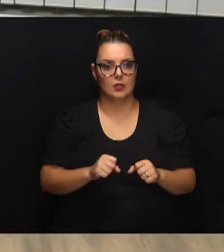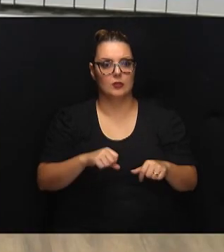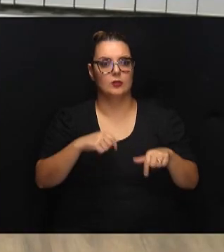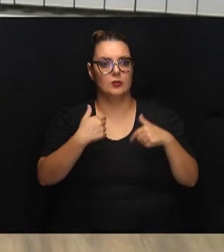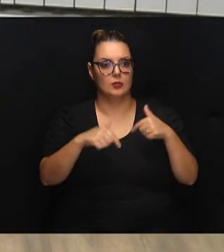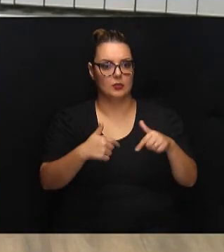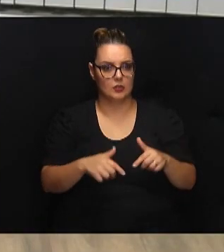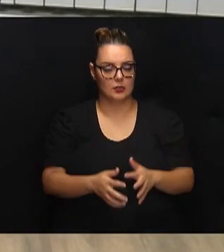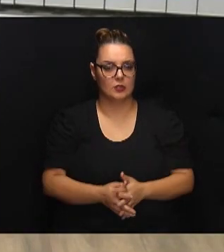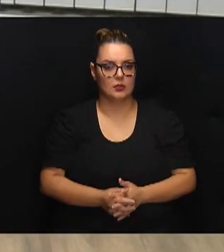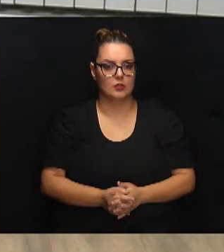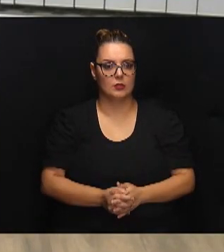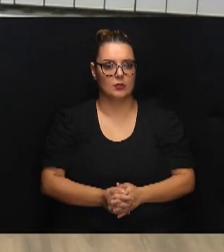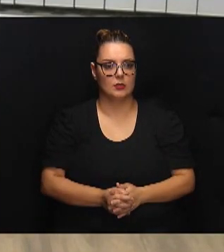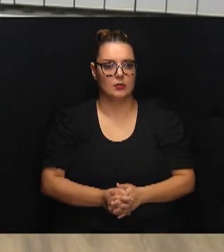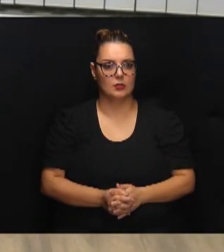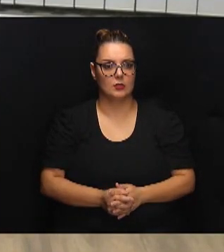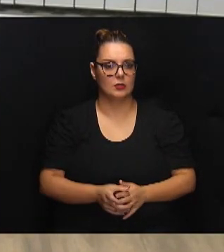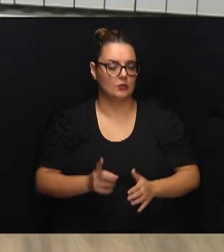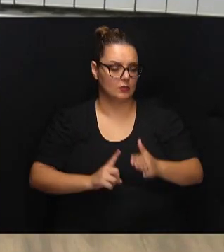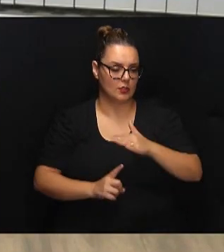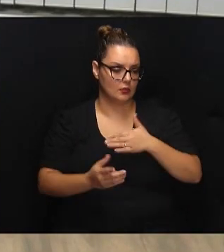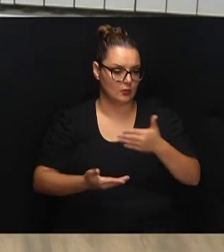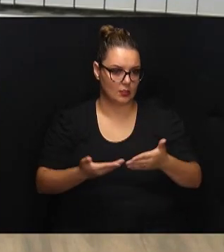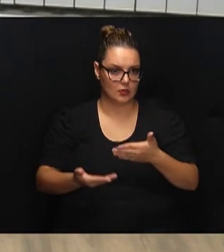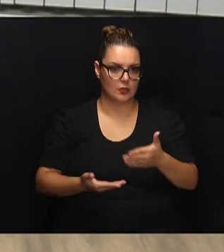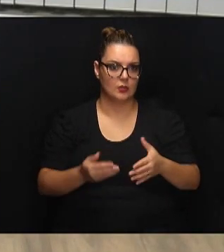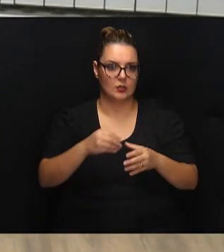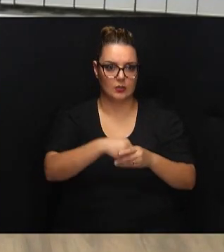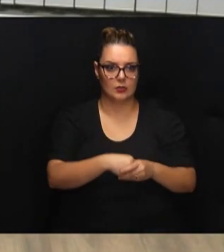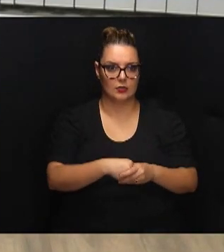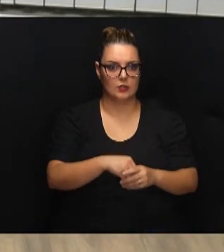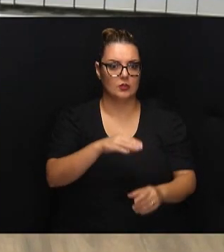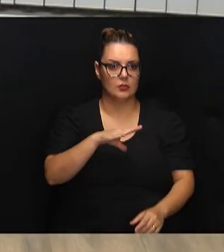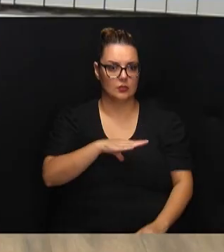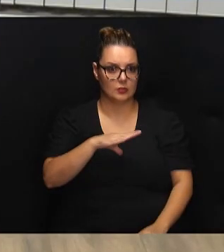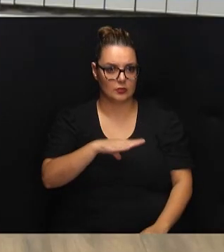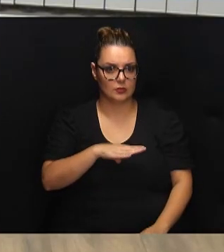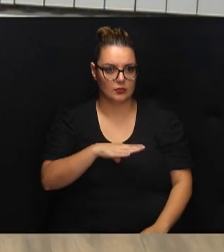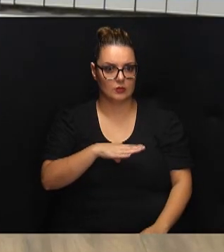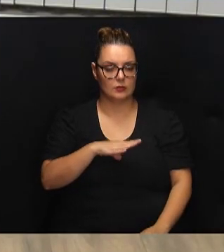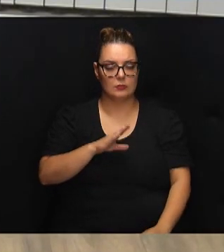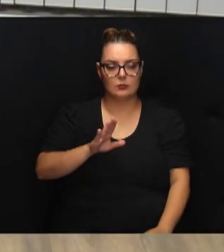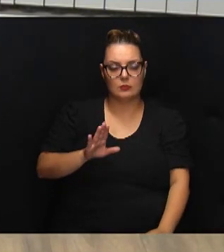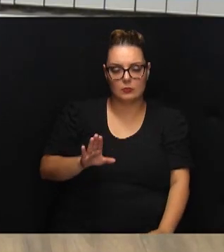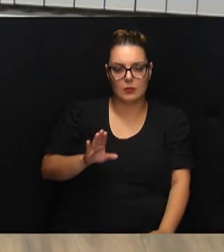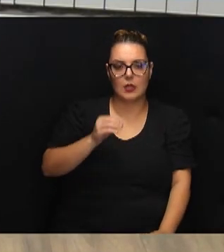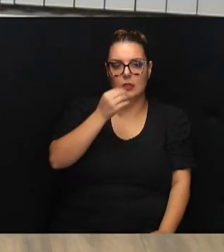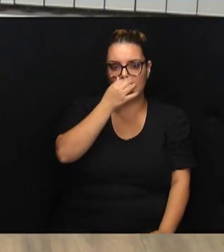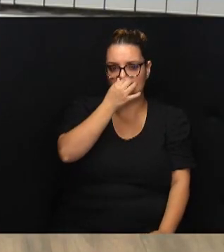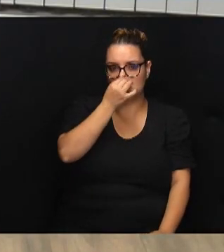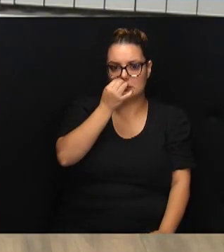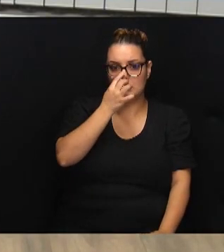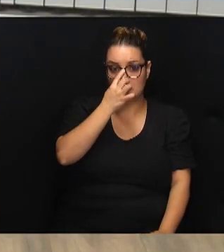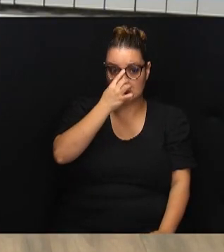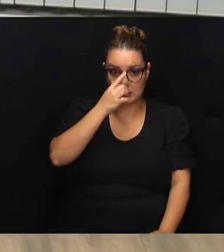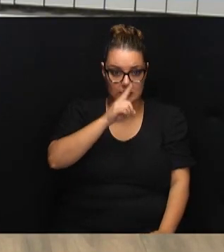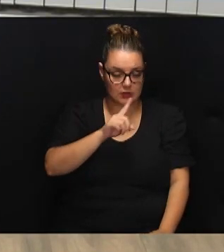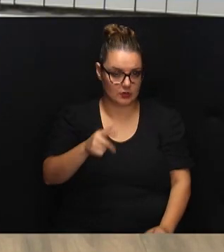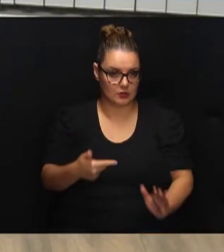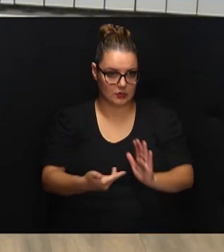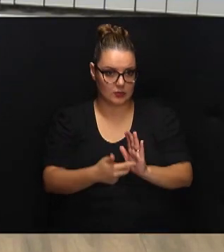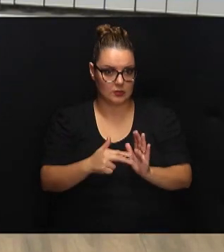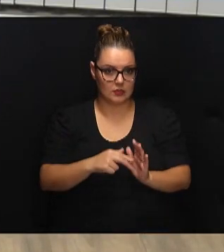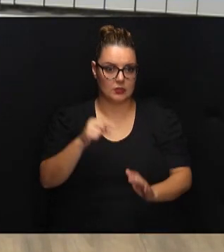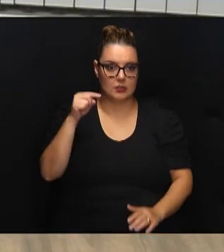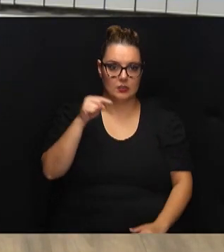trabalhar, né, prestar serviço dentro do município. Mas isso não quer dizer que ela